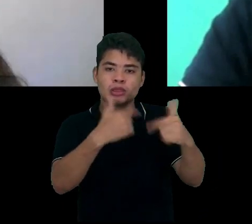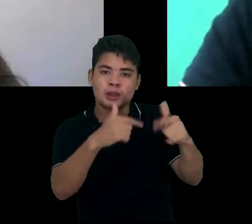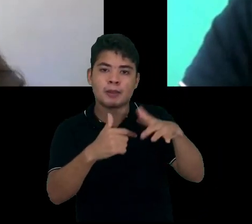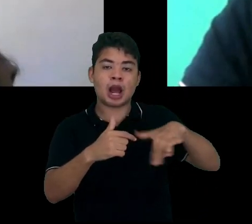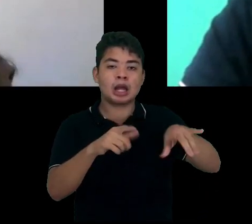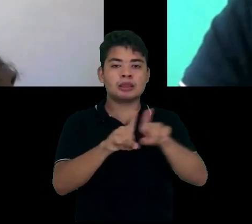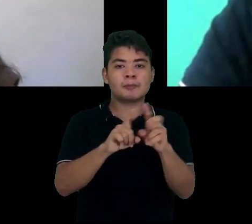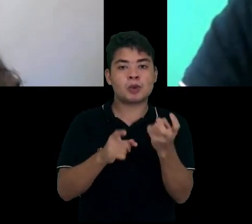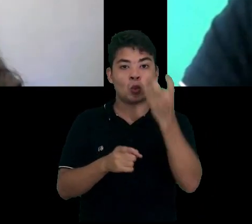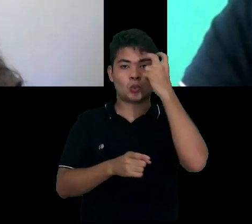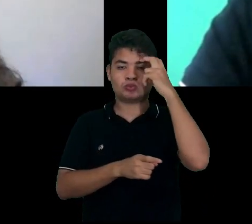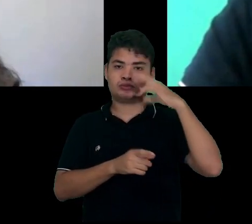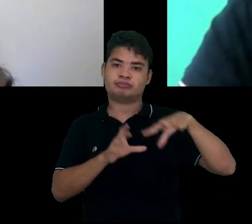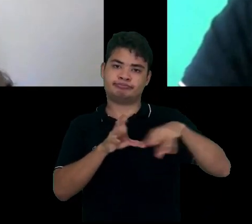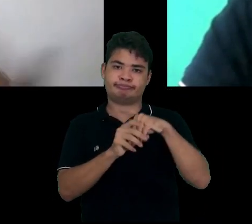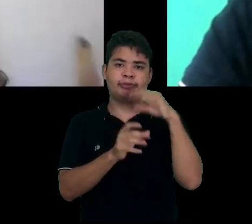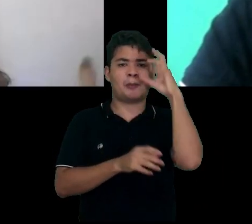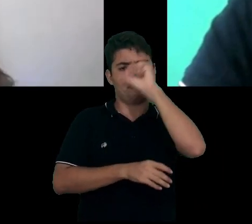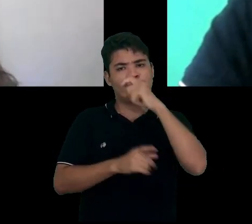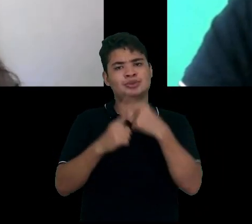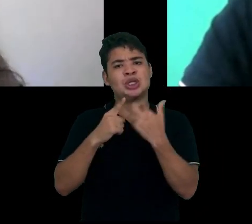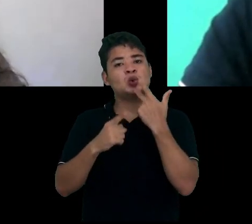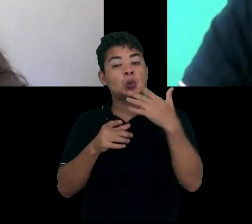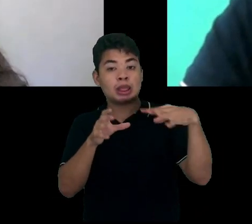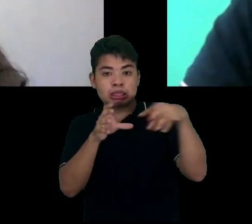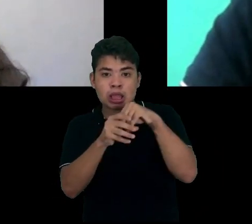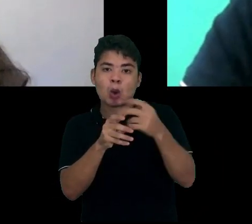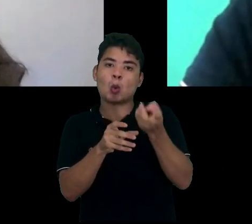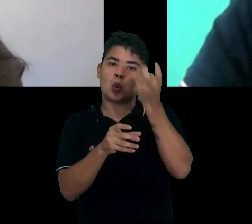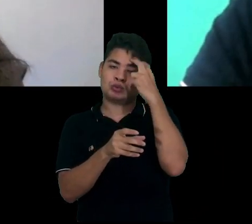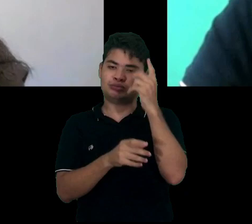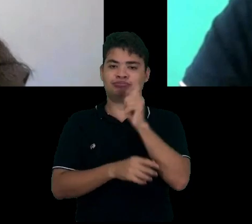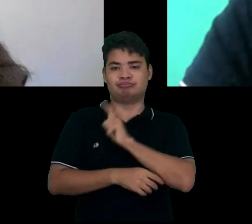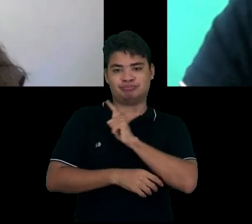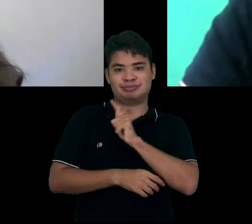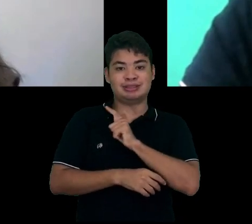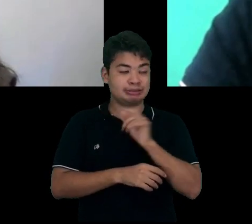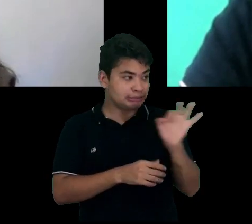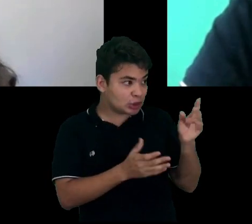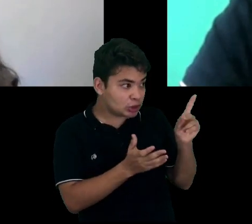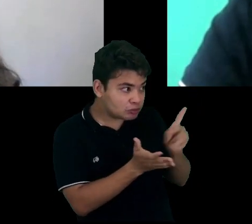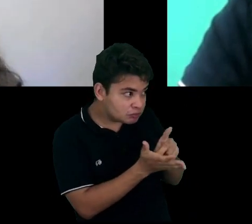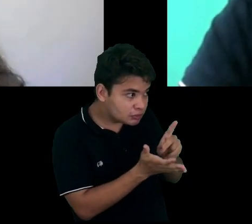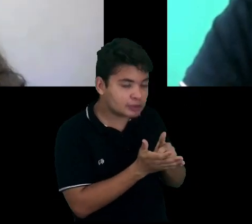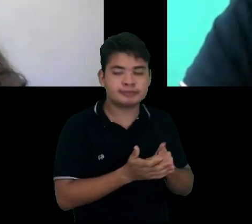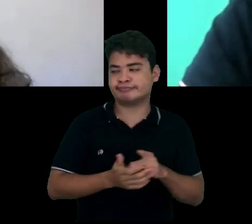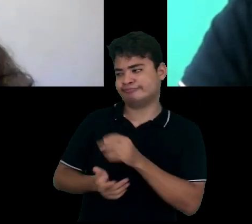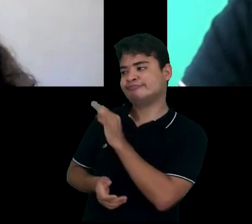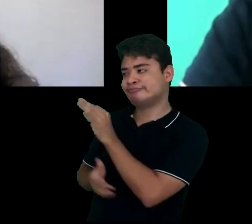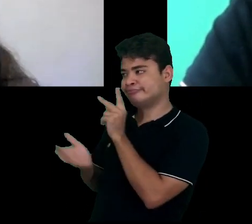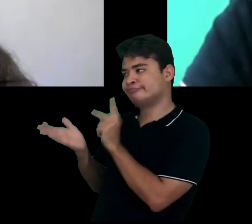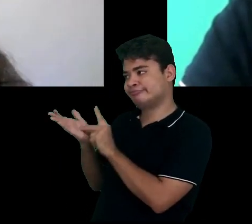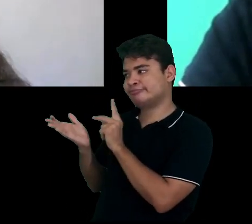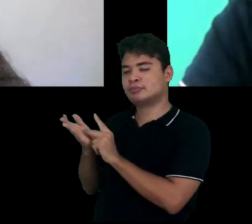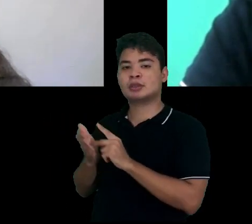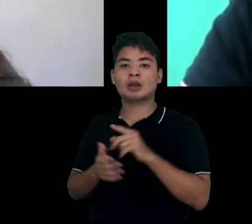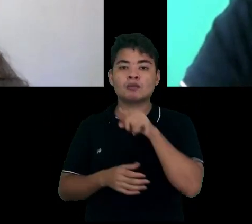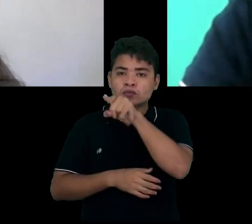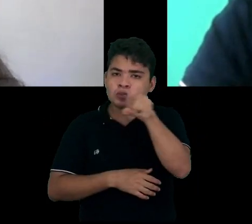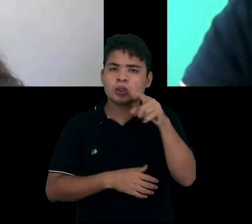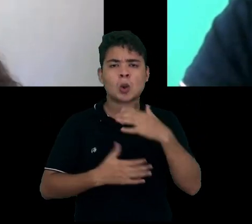cultura, porque aprender um idioma envolve também aprender uma nova cultura, né, Diogo? Isso é Muito bom, verdade. gente. Vocês vão gostar, viu? De